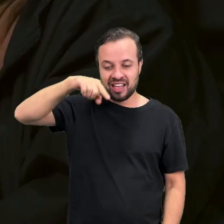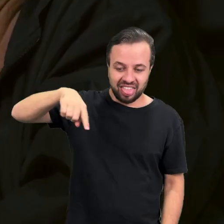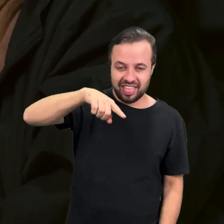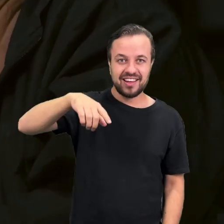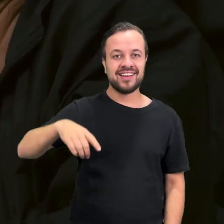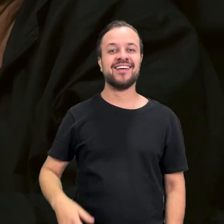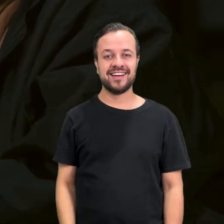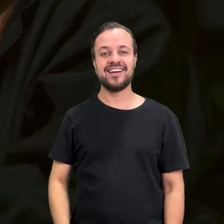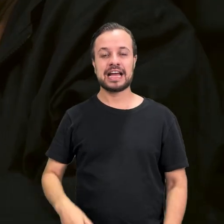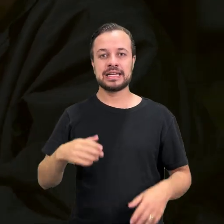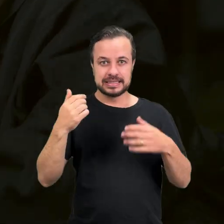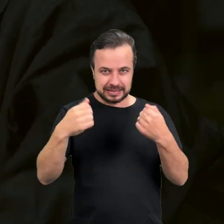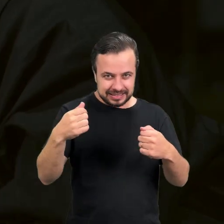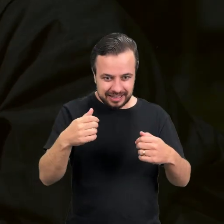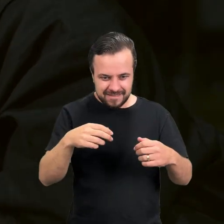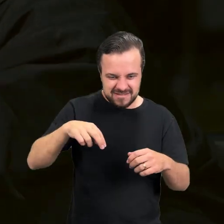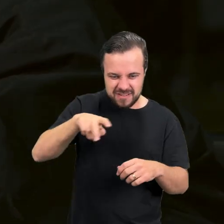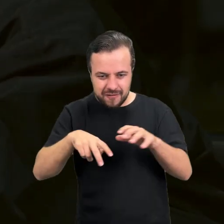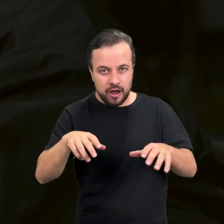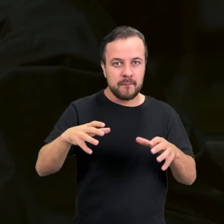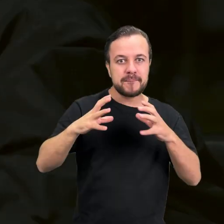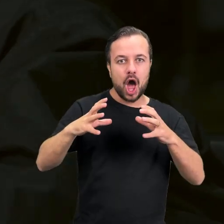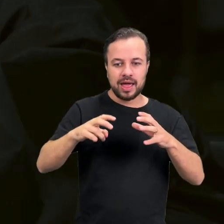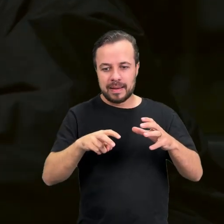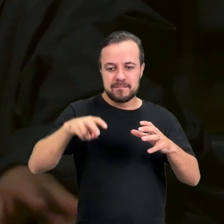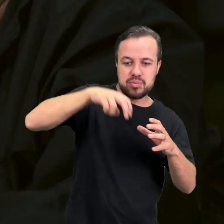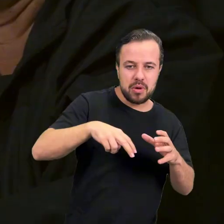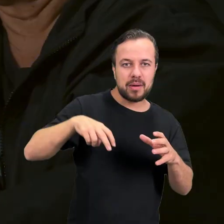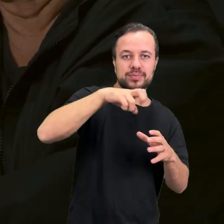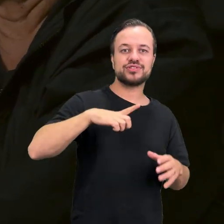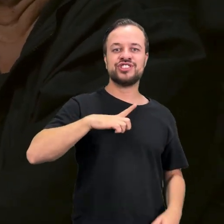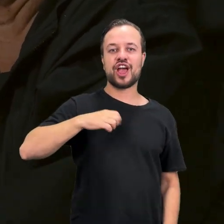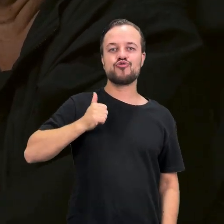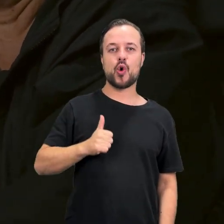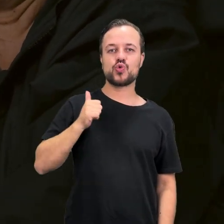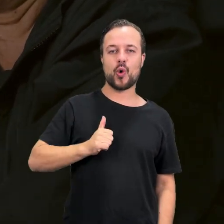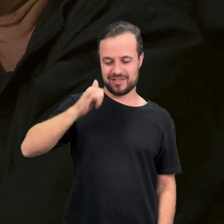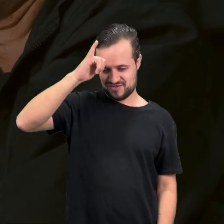Meu A Deus gente do céu. tinha que driblar a bola. E pular dos cocô da vaca.